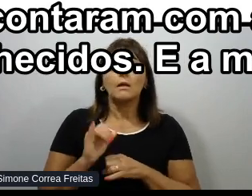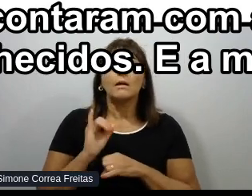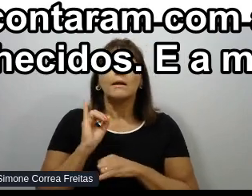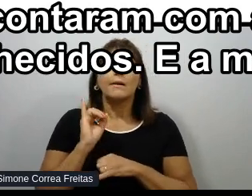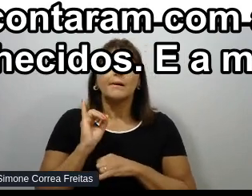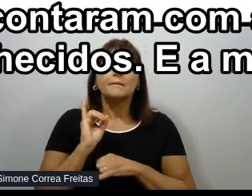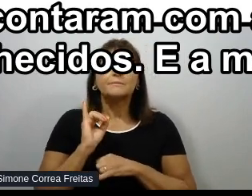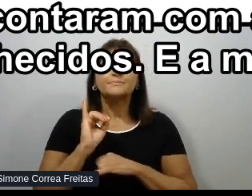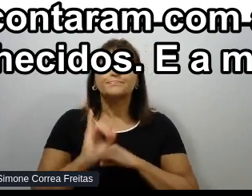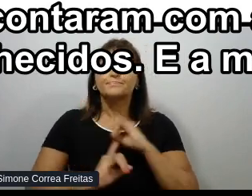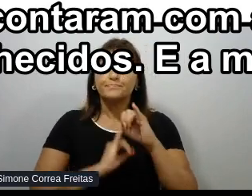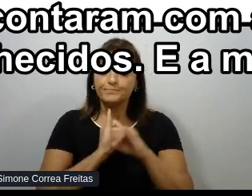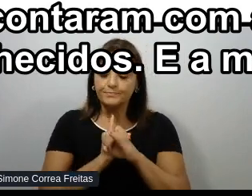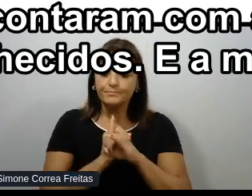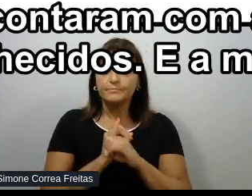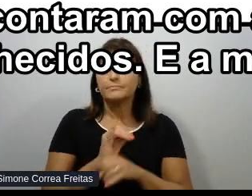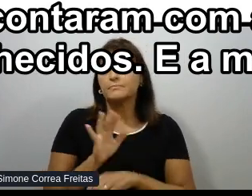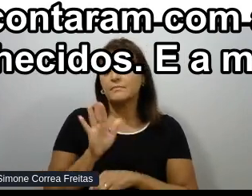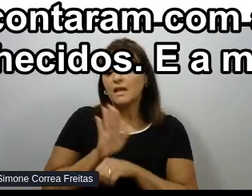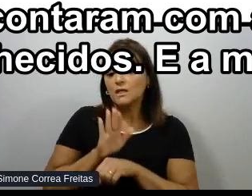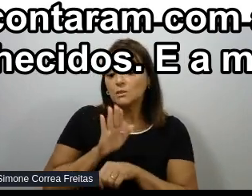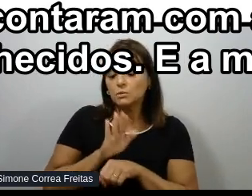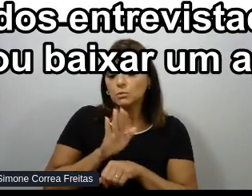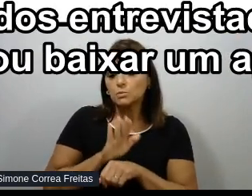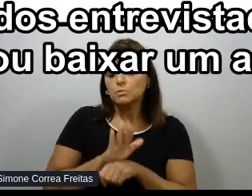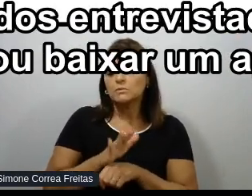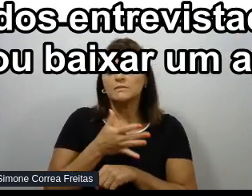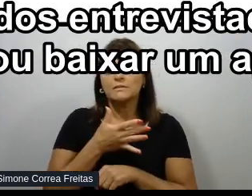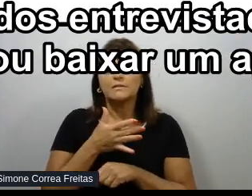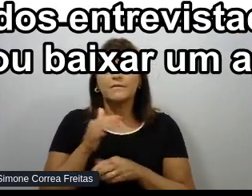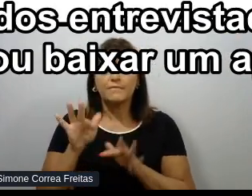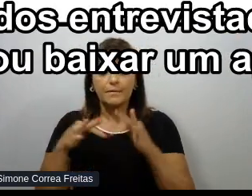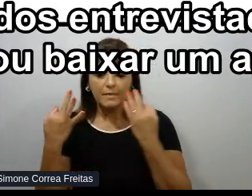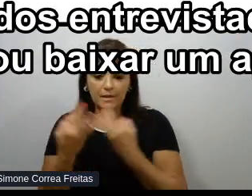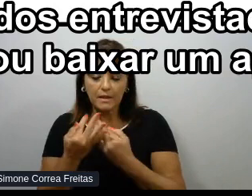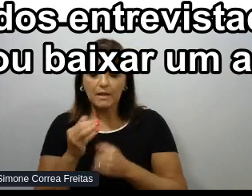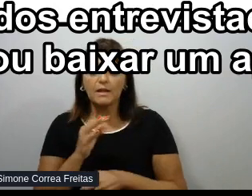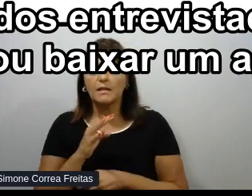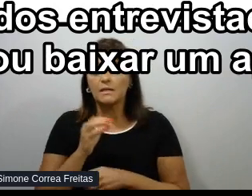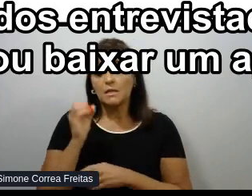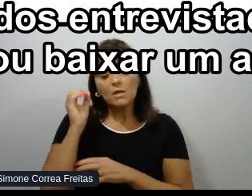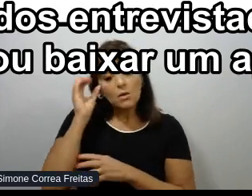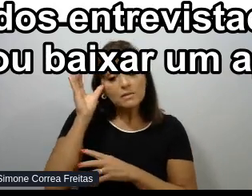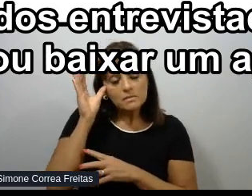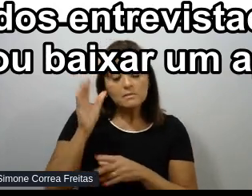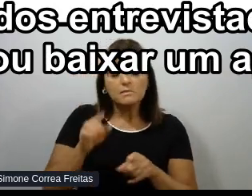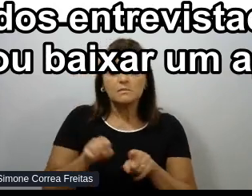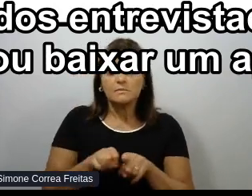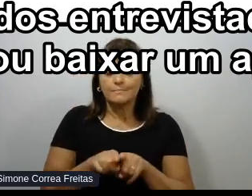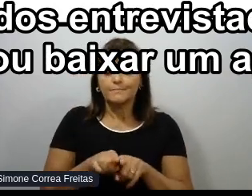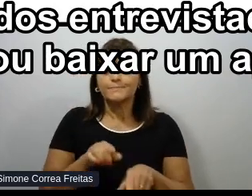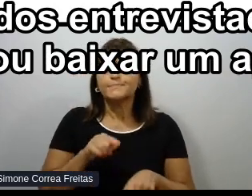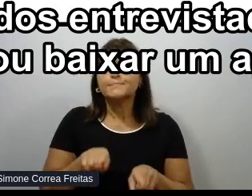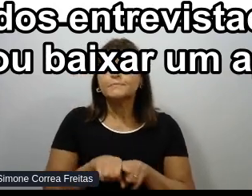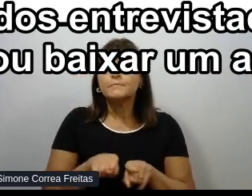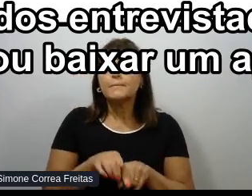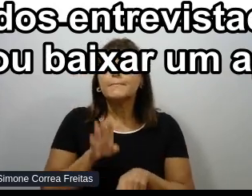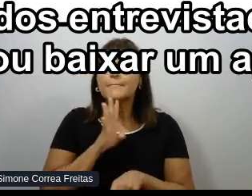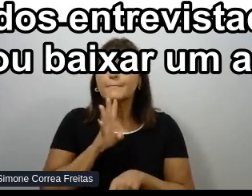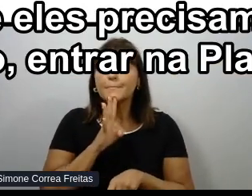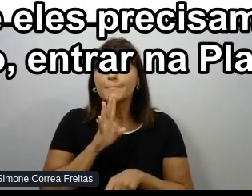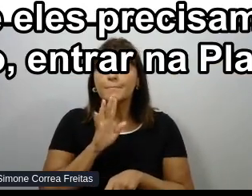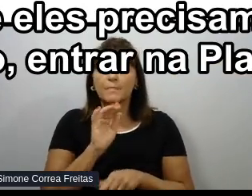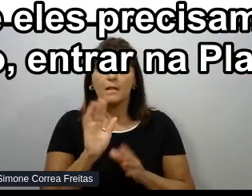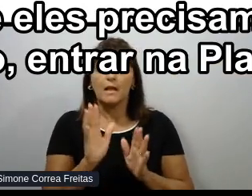Agora eu vou mostrar para vocês o mapa de tendências que a gente fez a partir da pesquisa que a